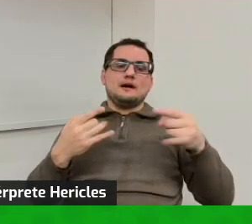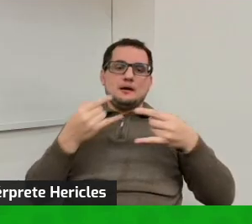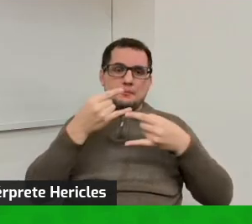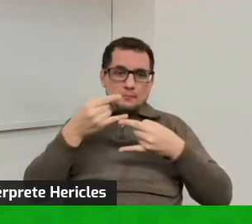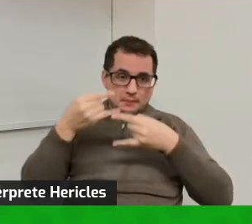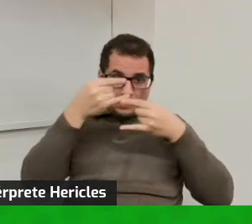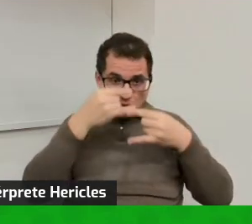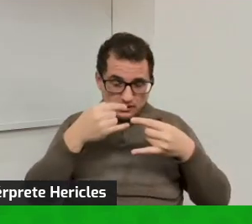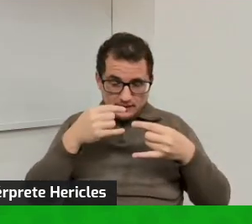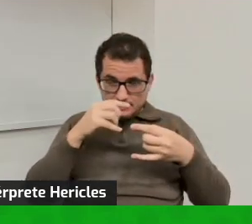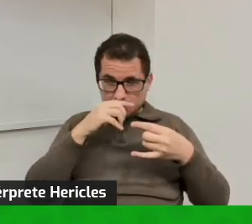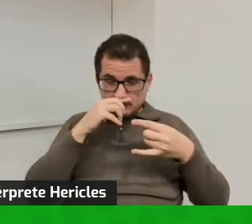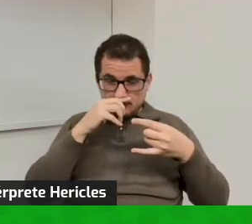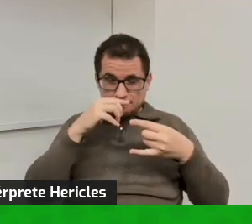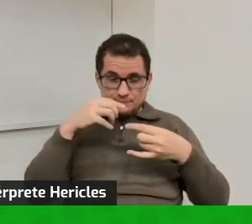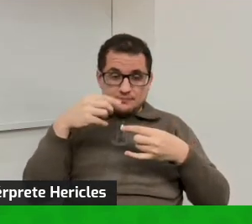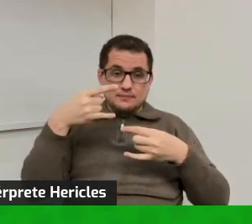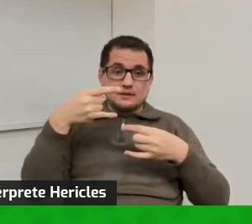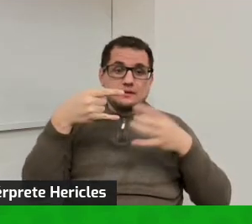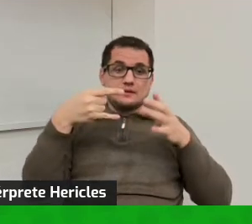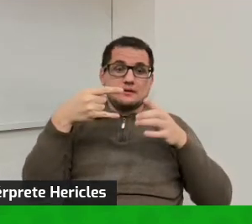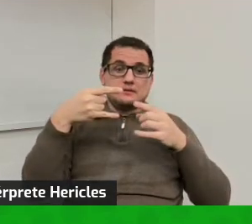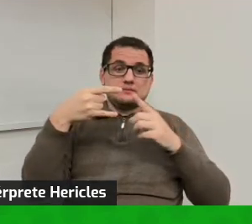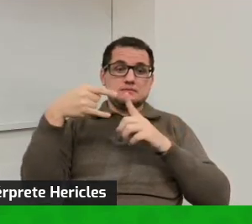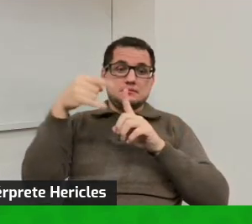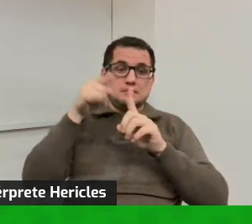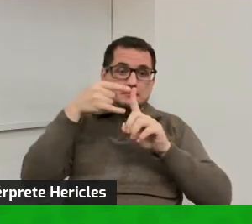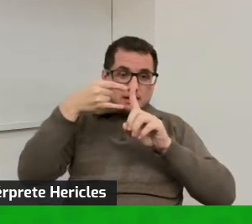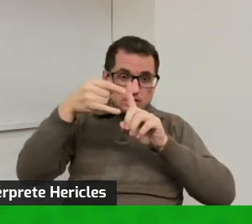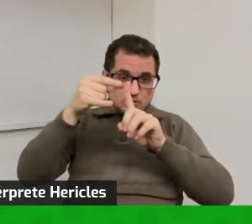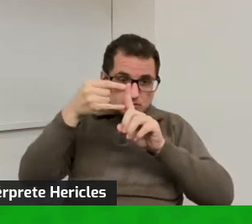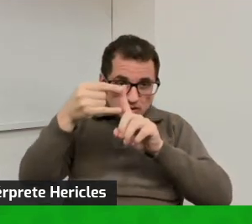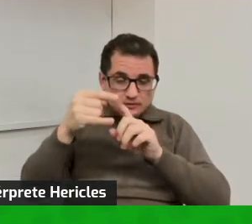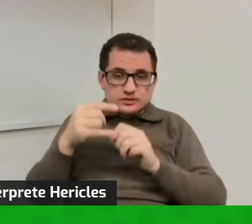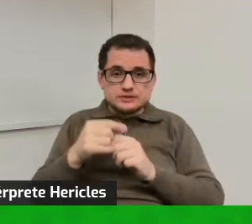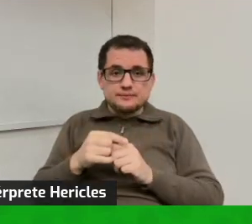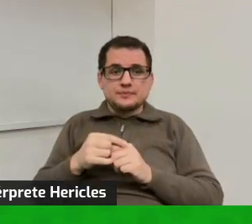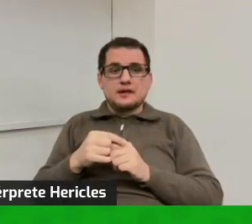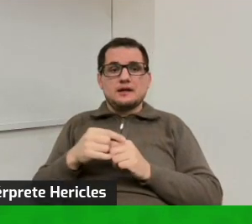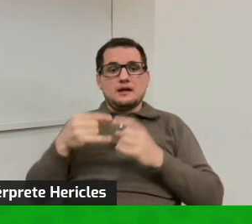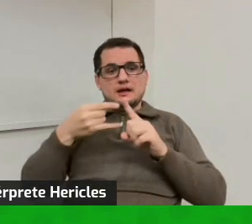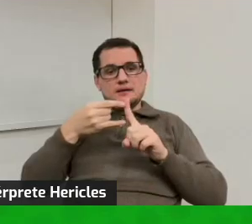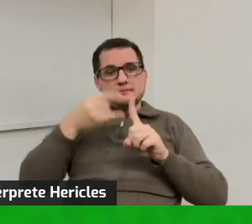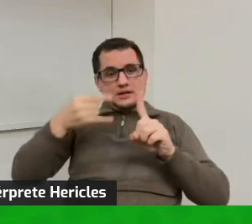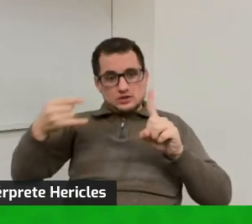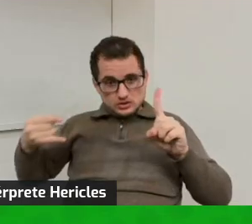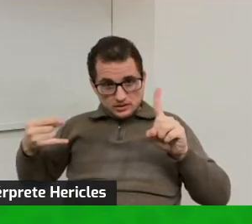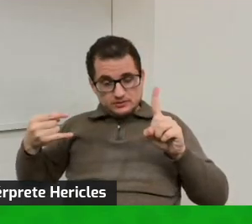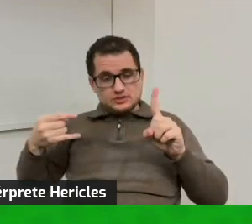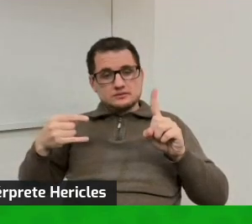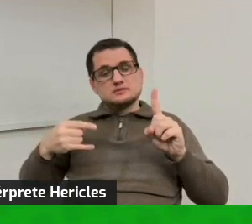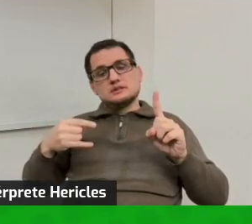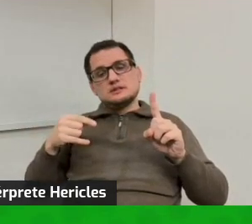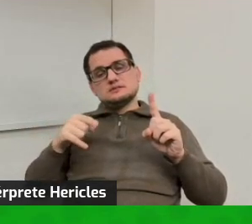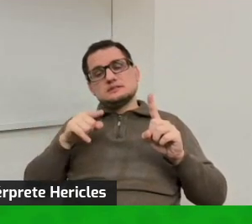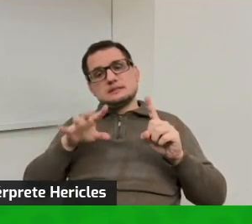CSV, em formato de planilha, que já vem mais ou menos formatado dessa maneira. E aí você pode usar ali para tomar ela direta. Então, a gente tem também